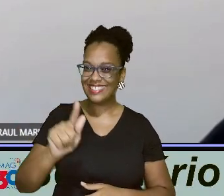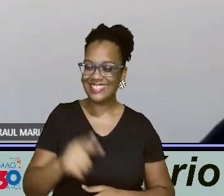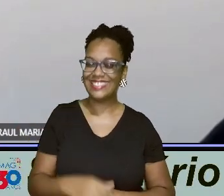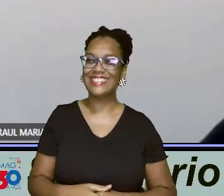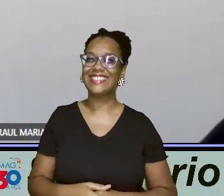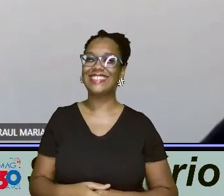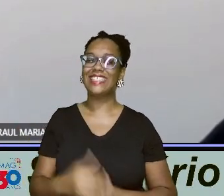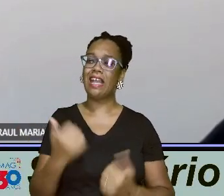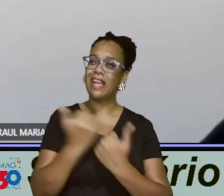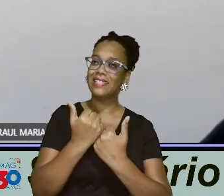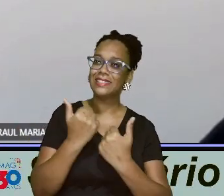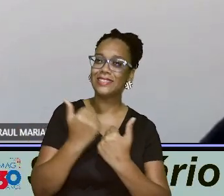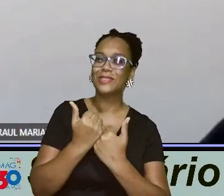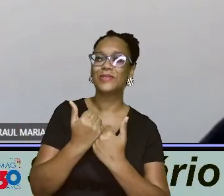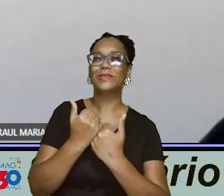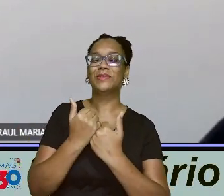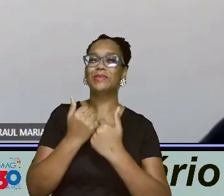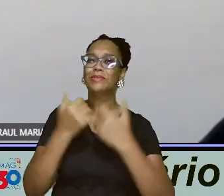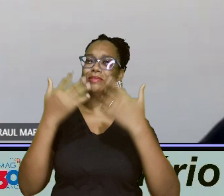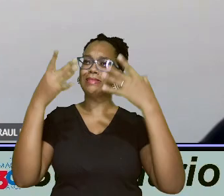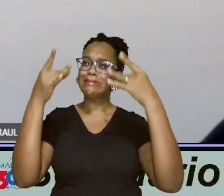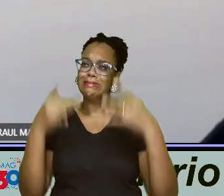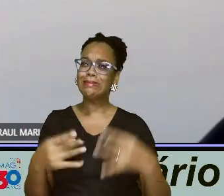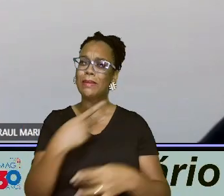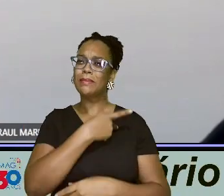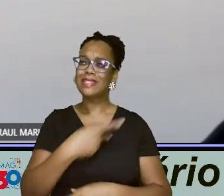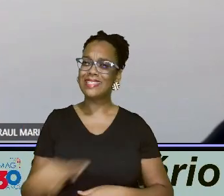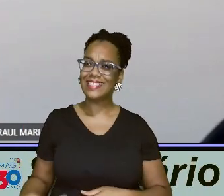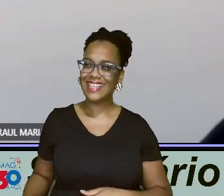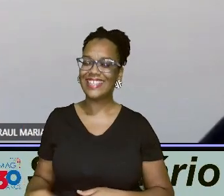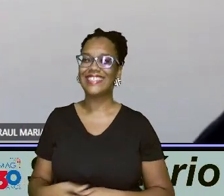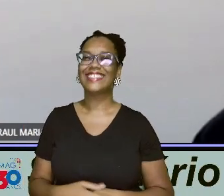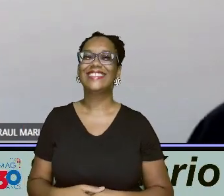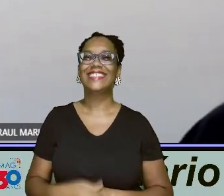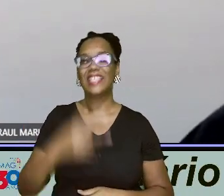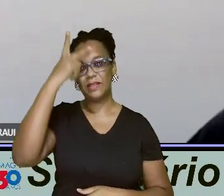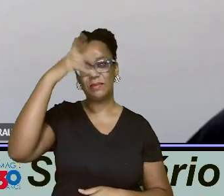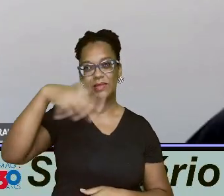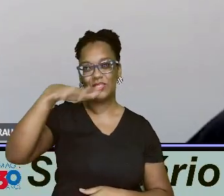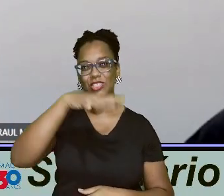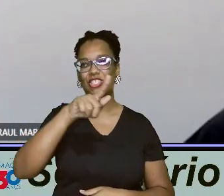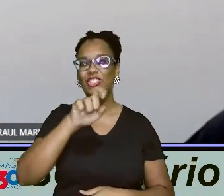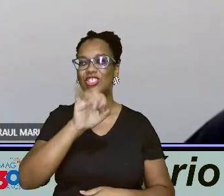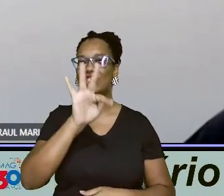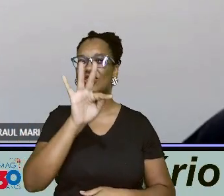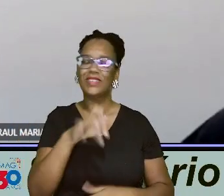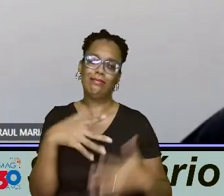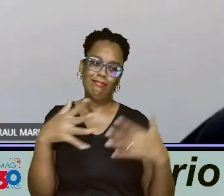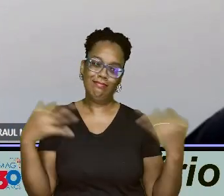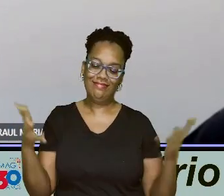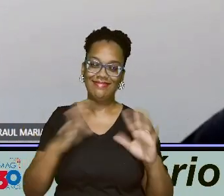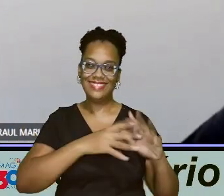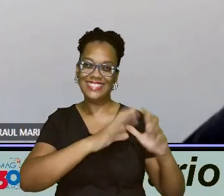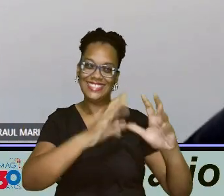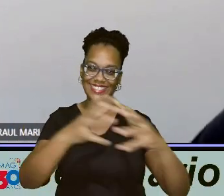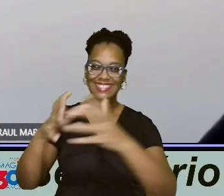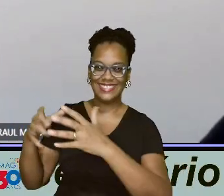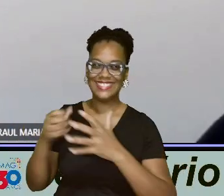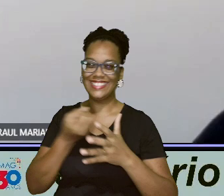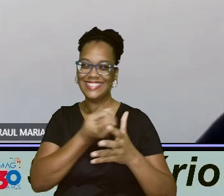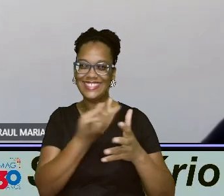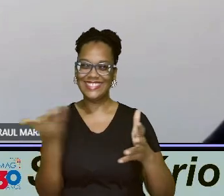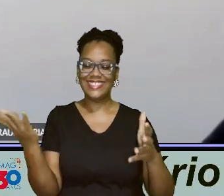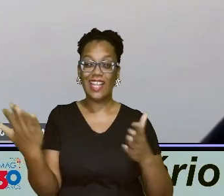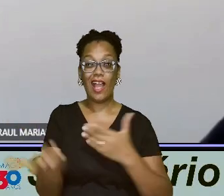de dados da presidência, ao pessoal do GEF, enfim, foram várias as equipes que concorreram para que os dados